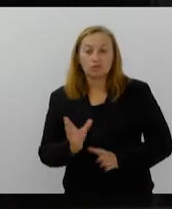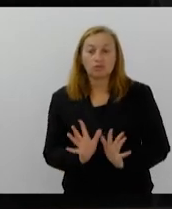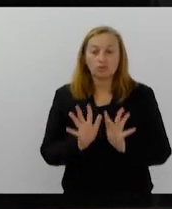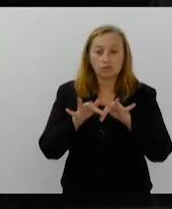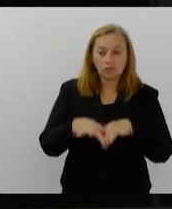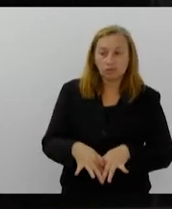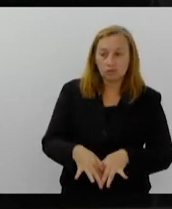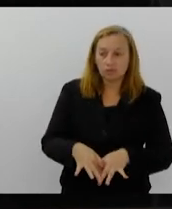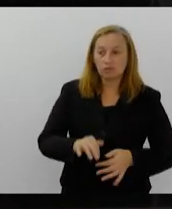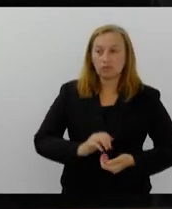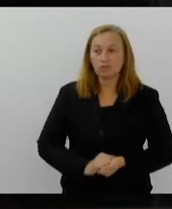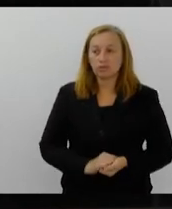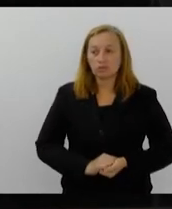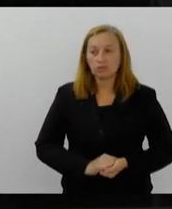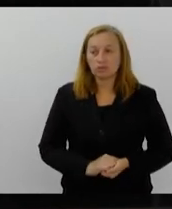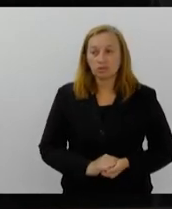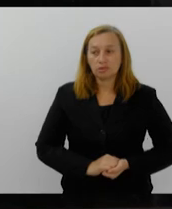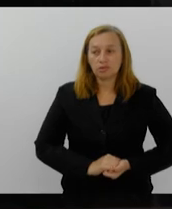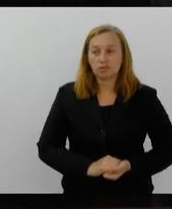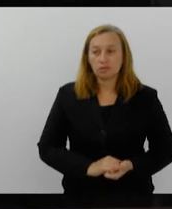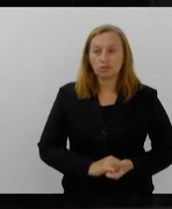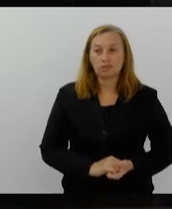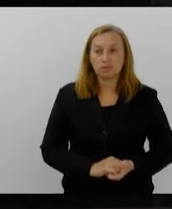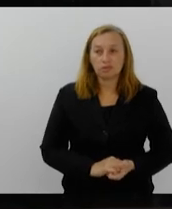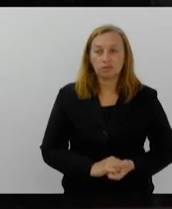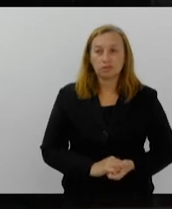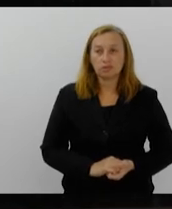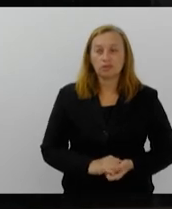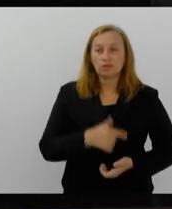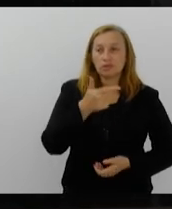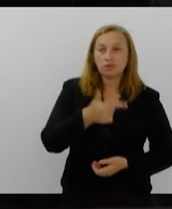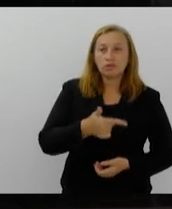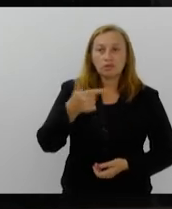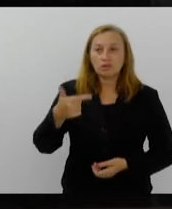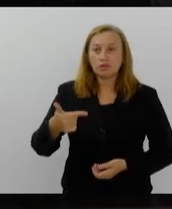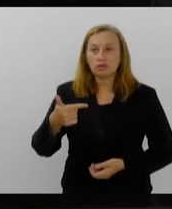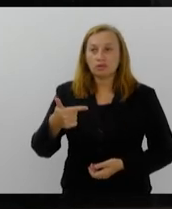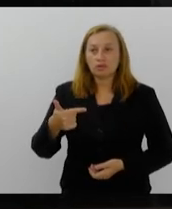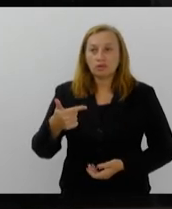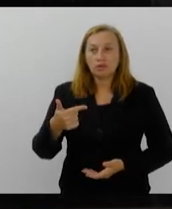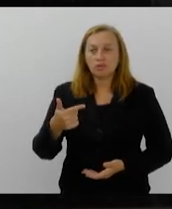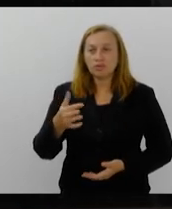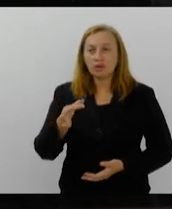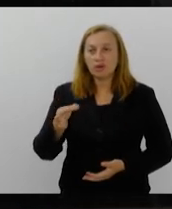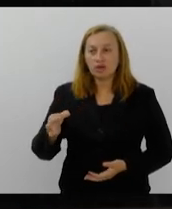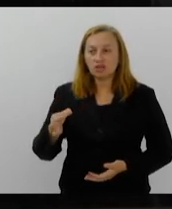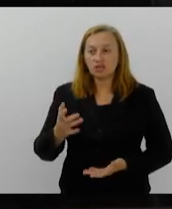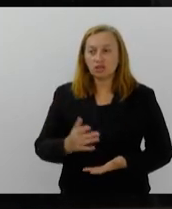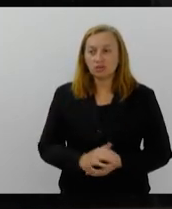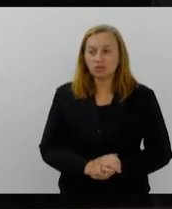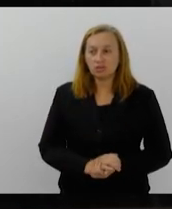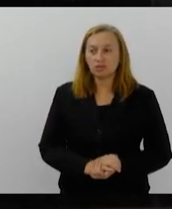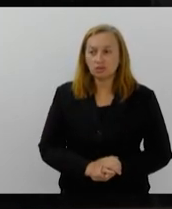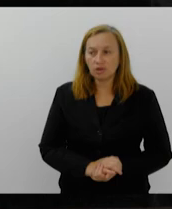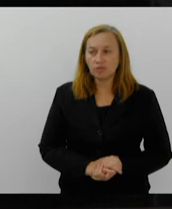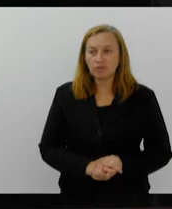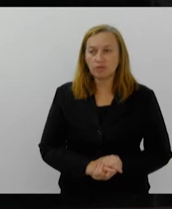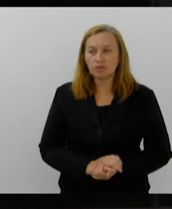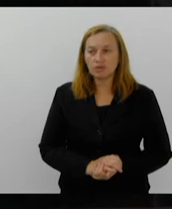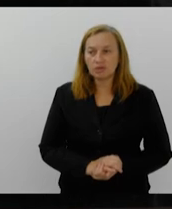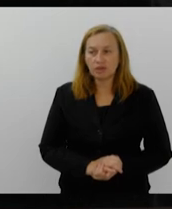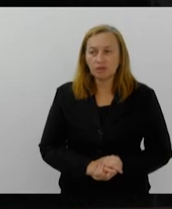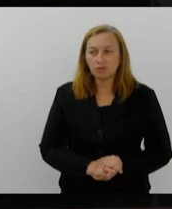e a cabo, você tem uma redução de 22% da pauta da cultura e um aumento